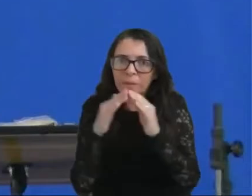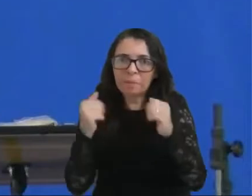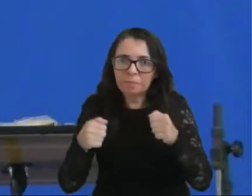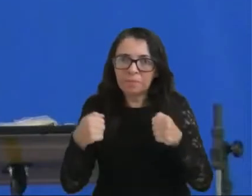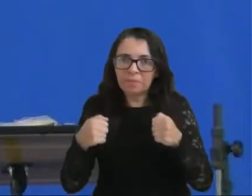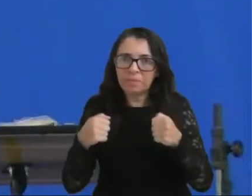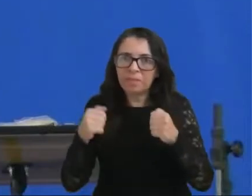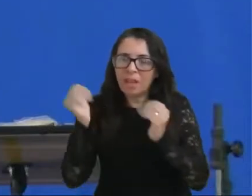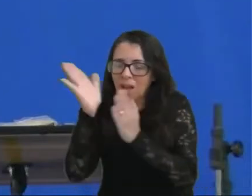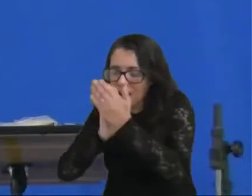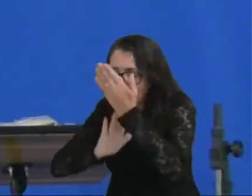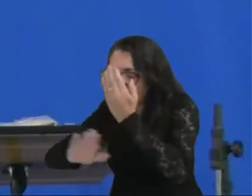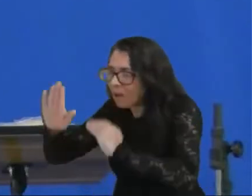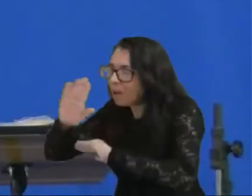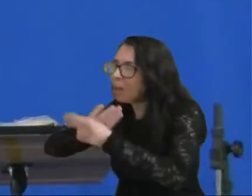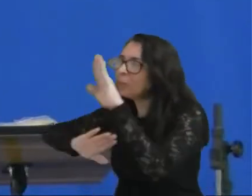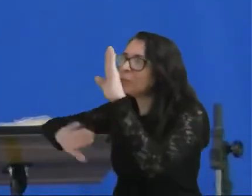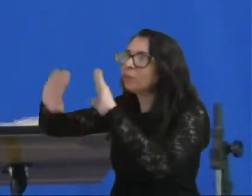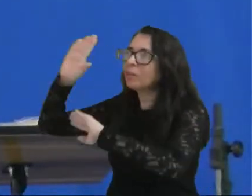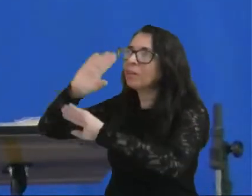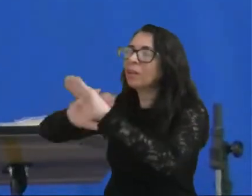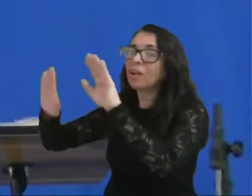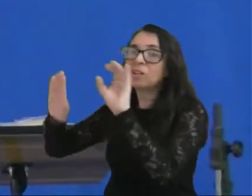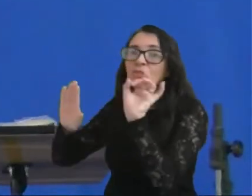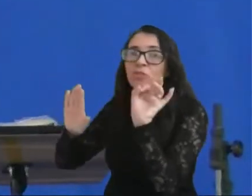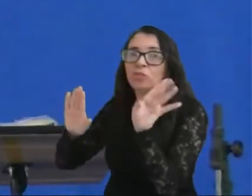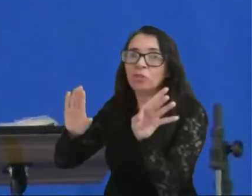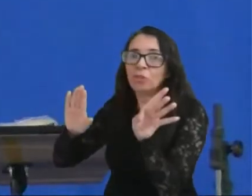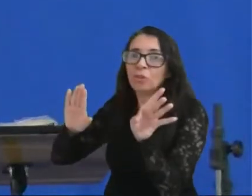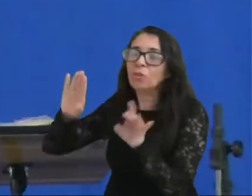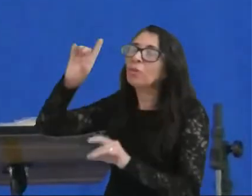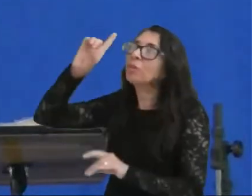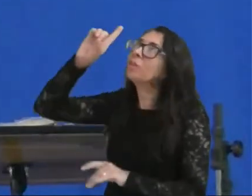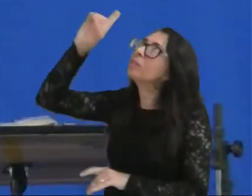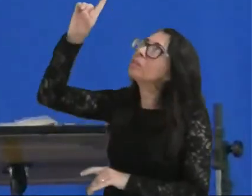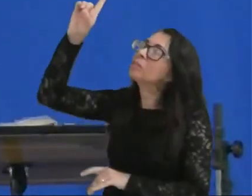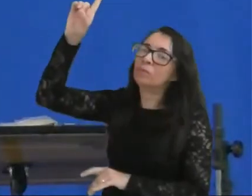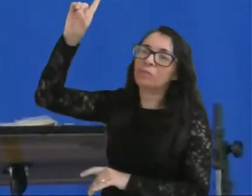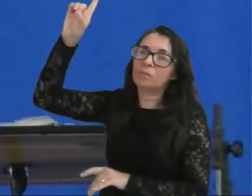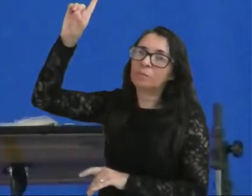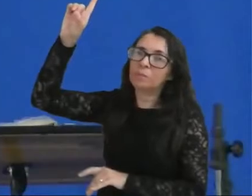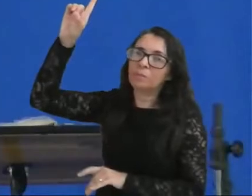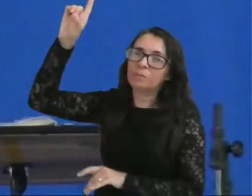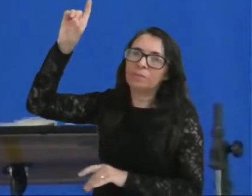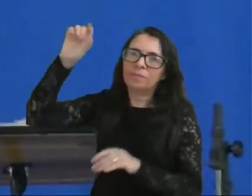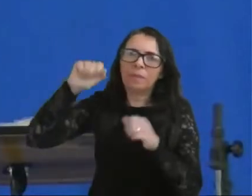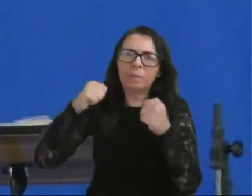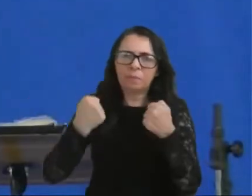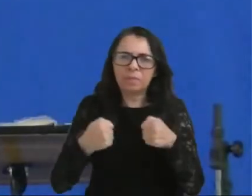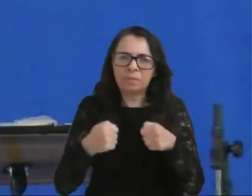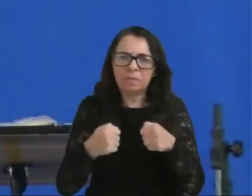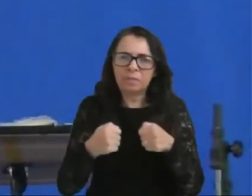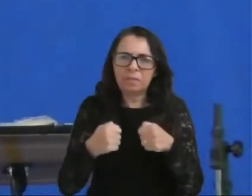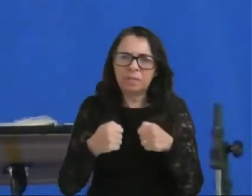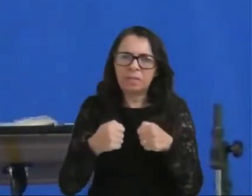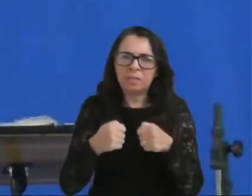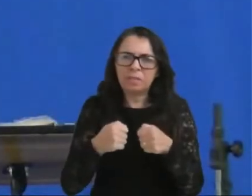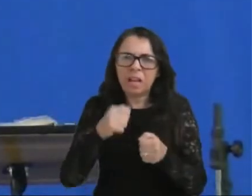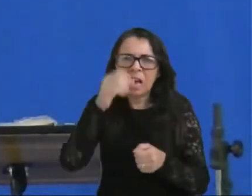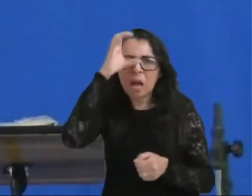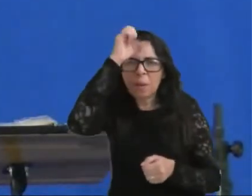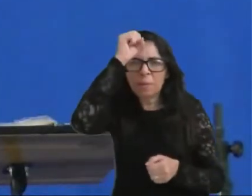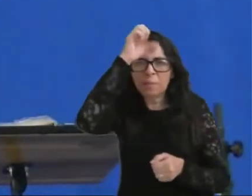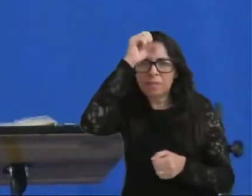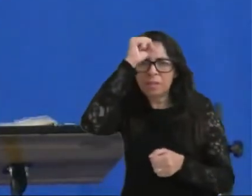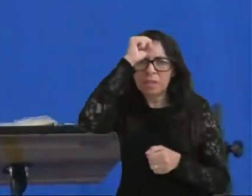a orar, volte a ter intimidade, volte a se deleitar na palavra de Deus. Volte para